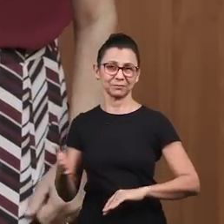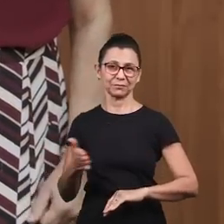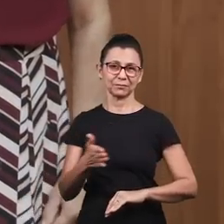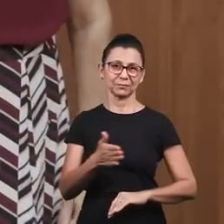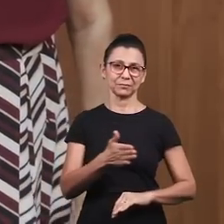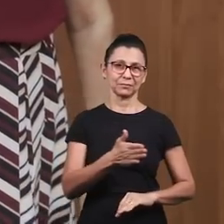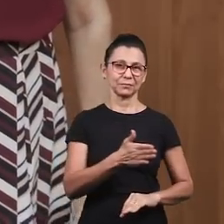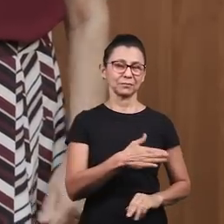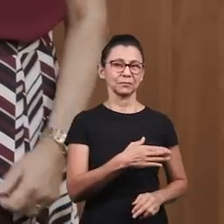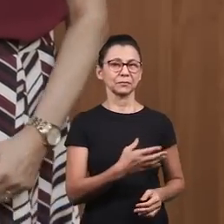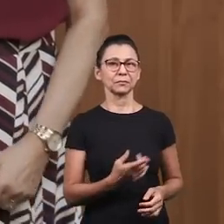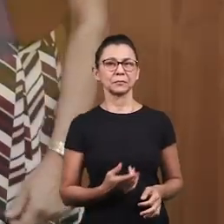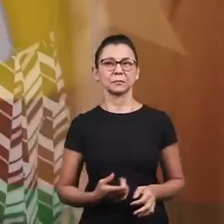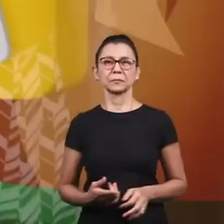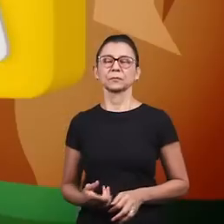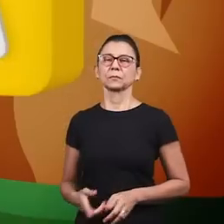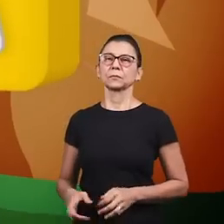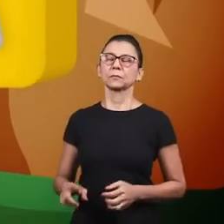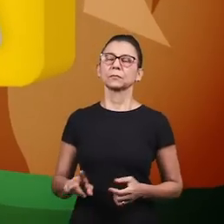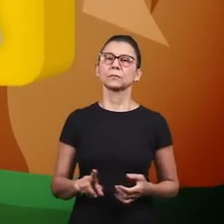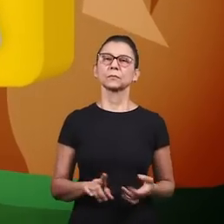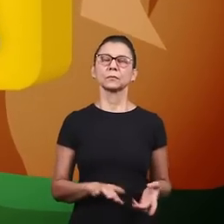cruz seu sangue verteu".